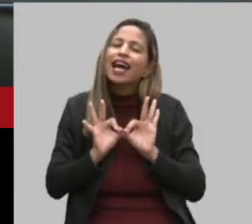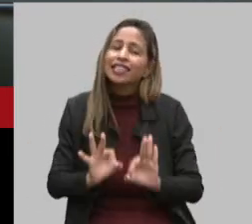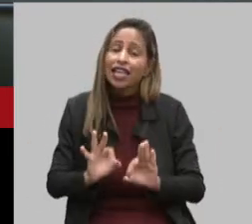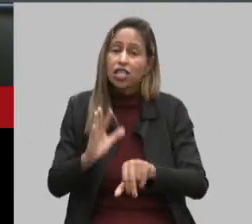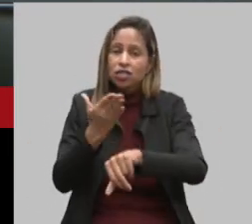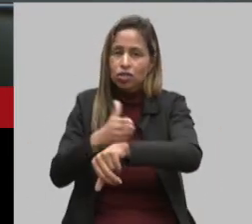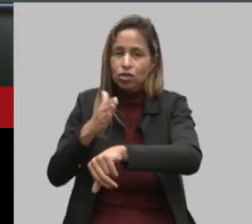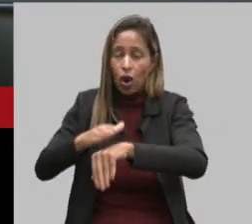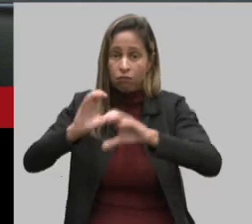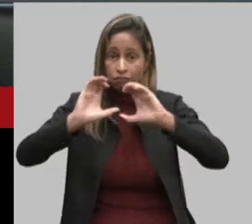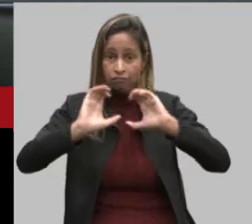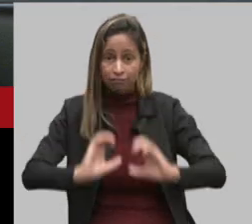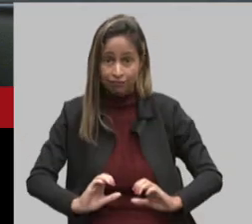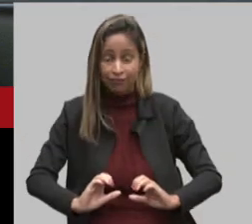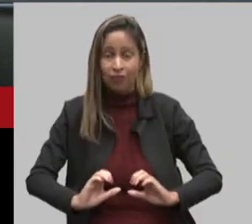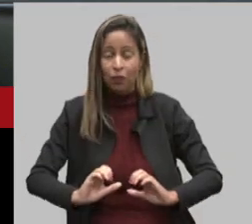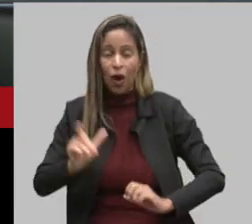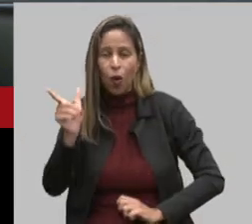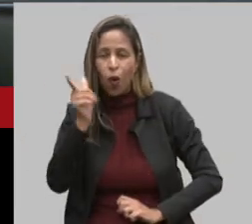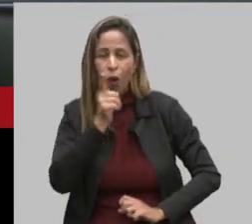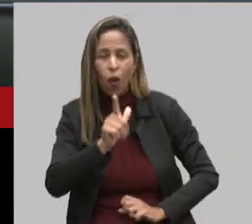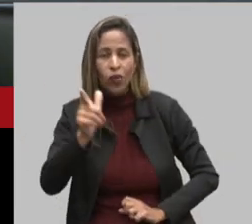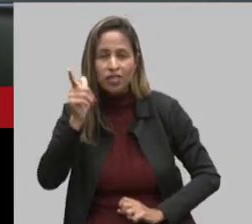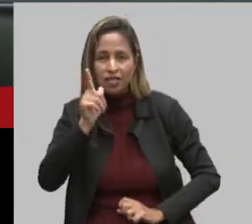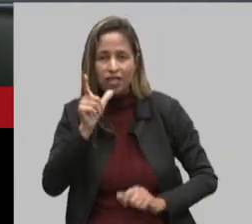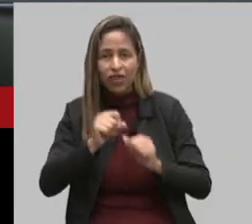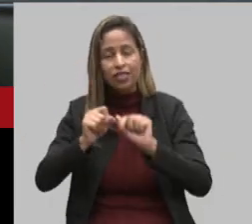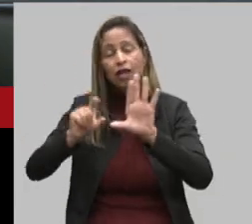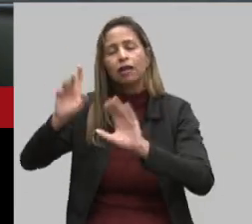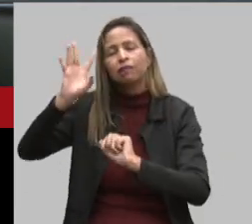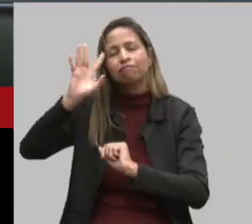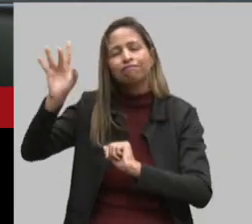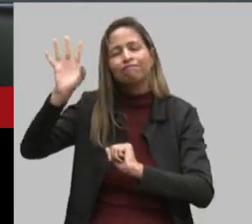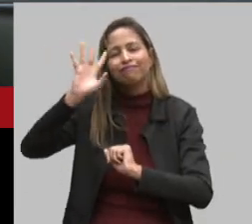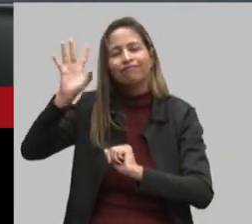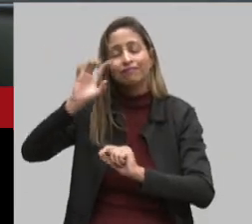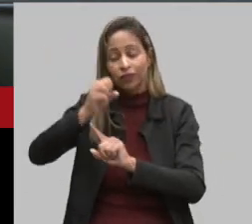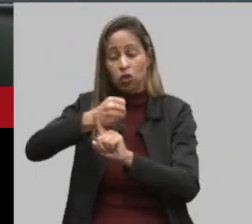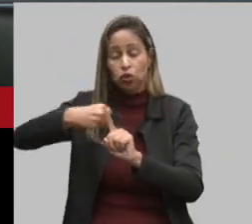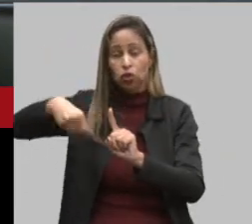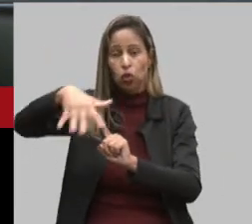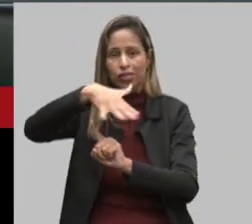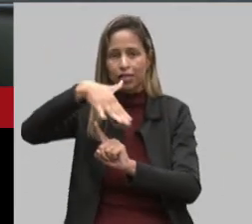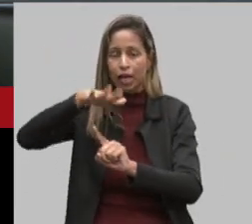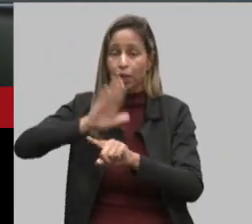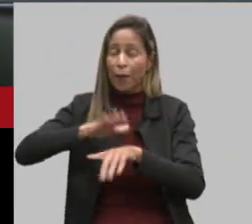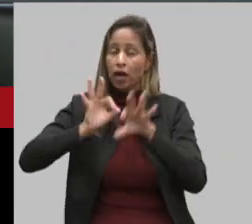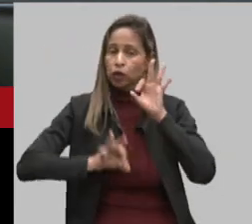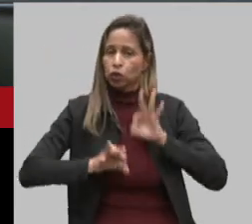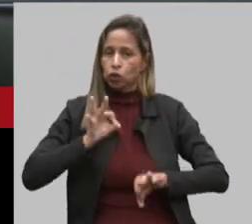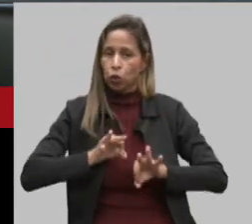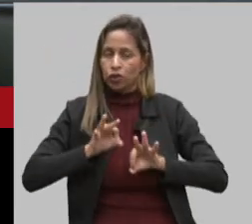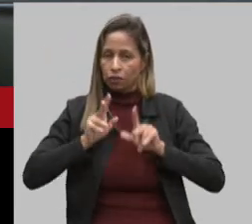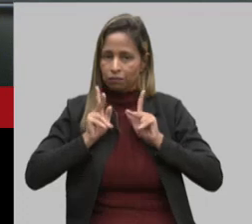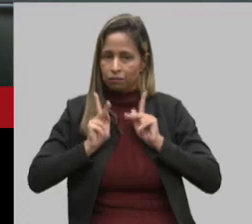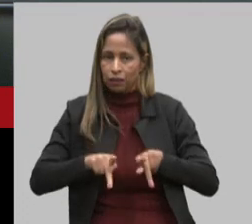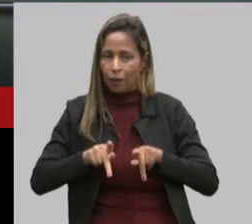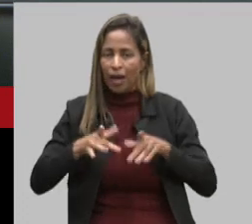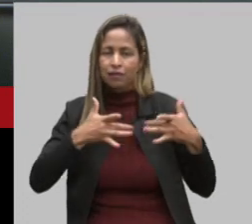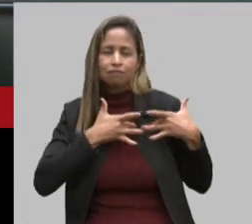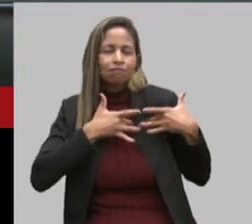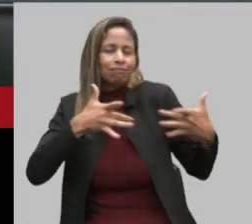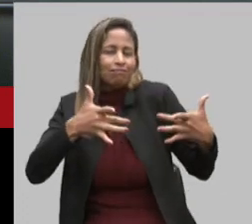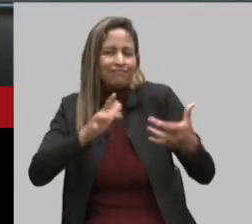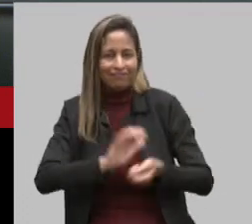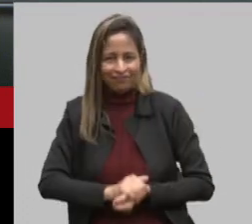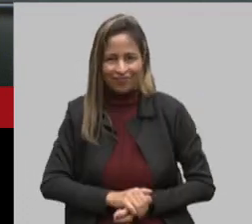Cidadania para garantir a realização dos nossos sonhos de uma sociedade mais justa mais humana e mais solidária e